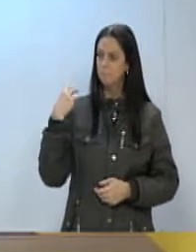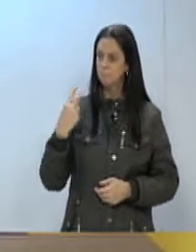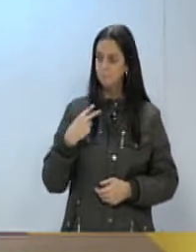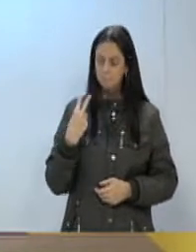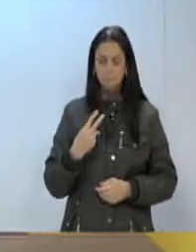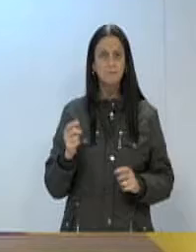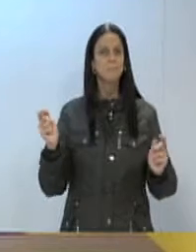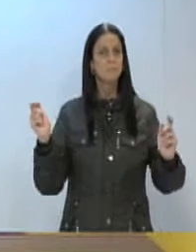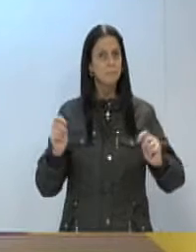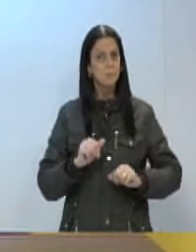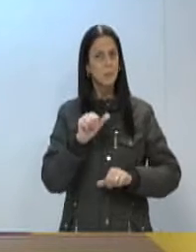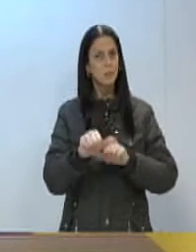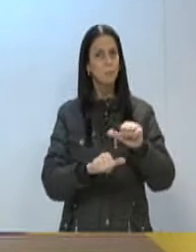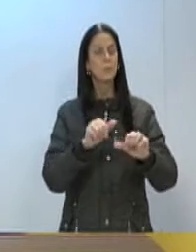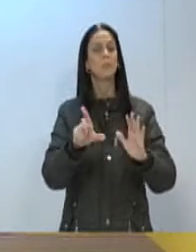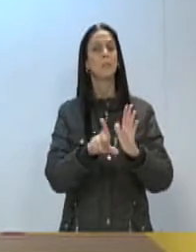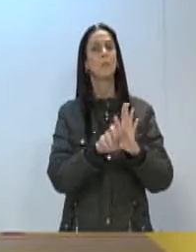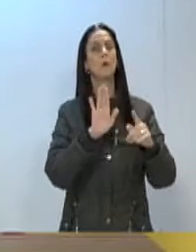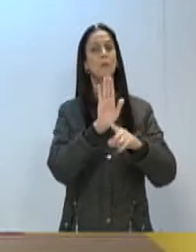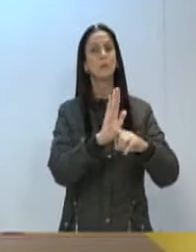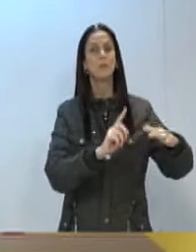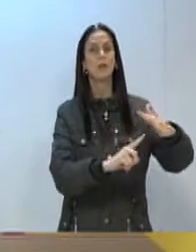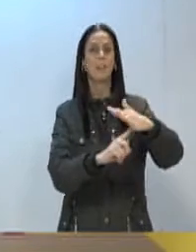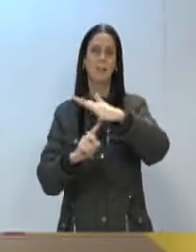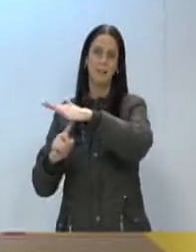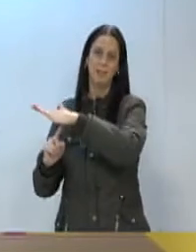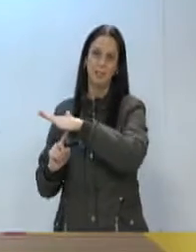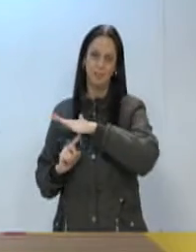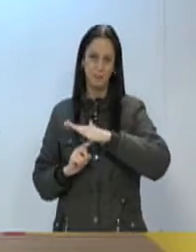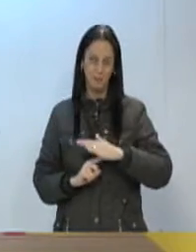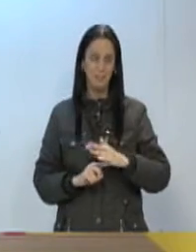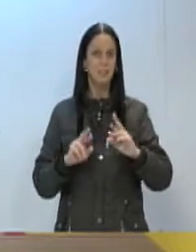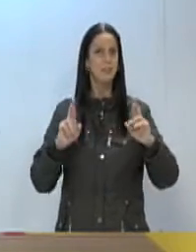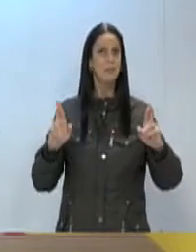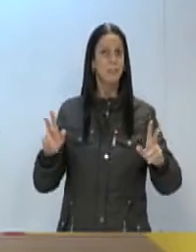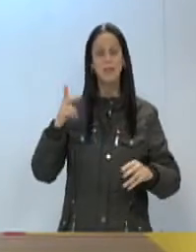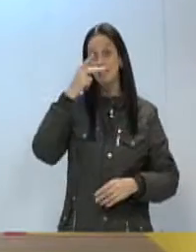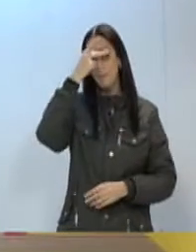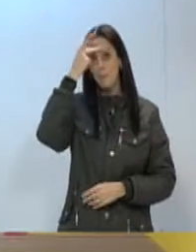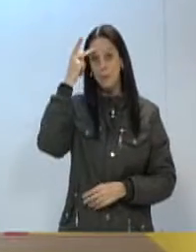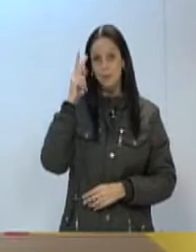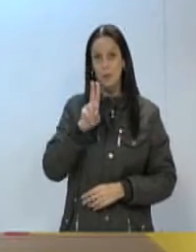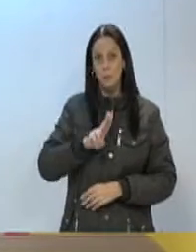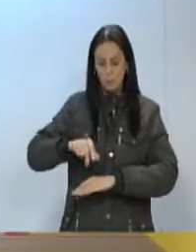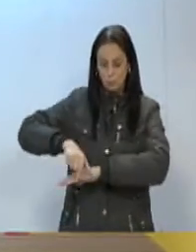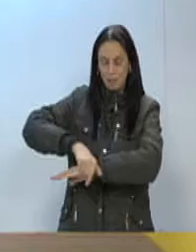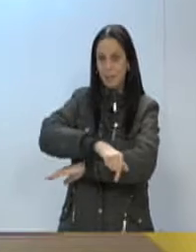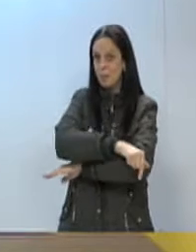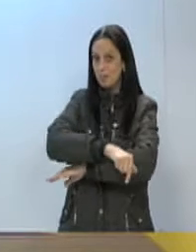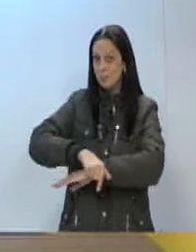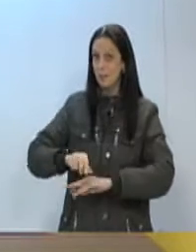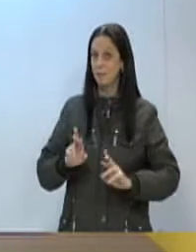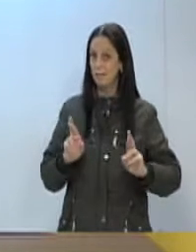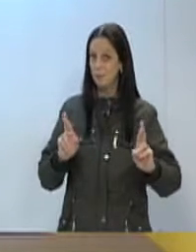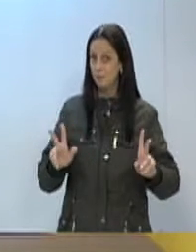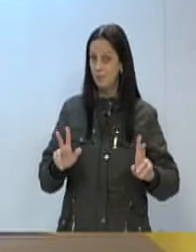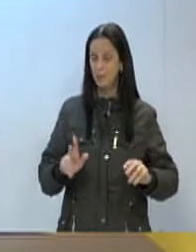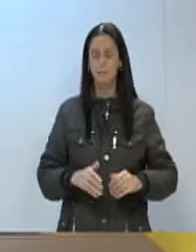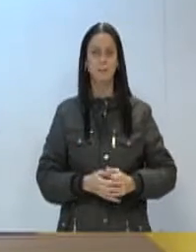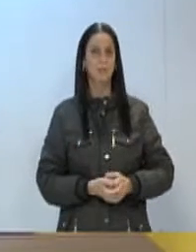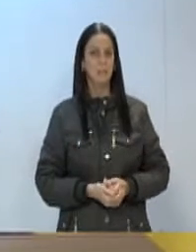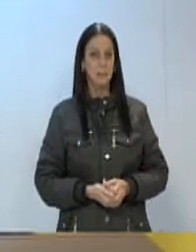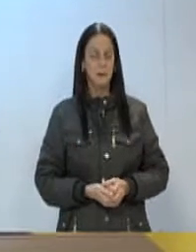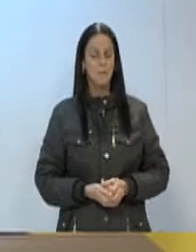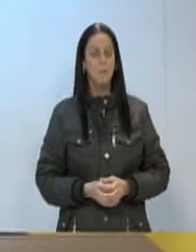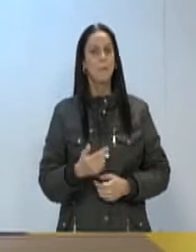alterações nesta lei para beneficiar esferas que é totalmente diferente com o comerciante que usa a calçada enfim que hora que também trazer um